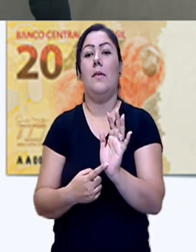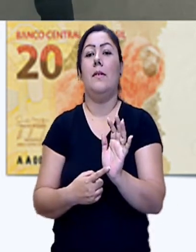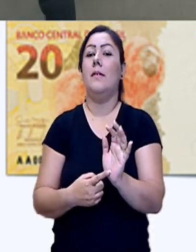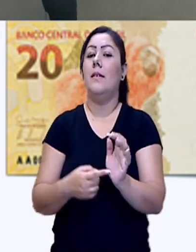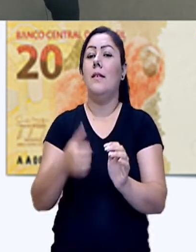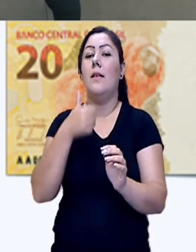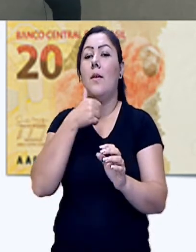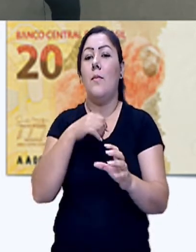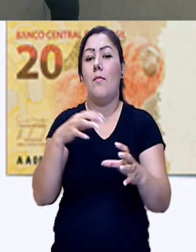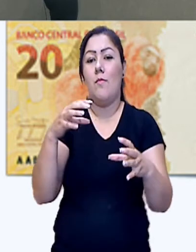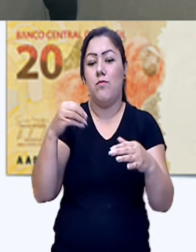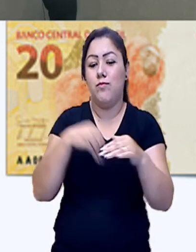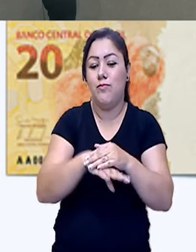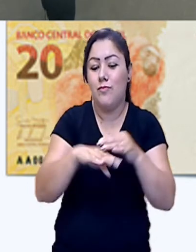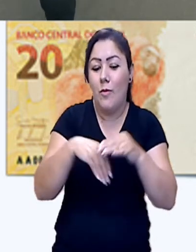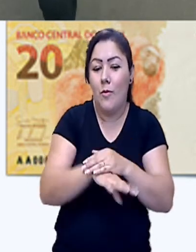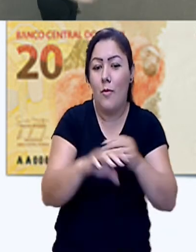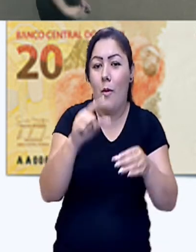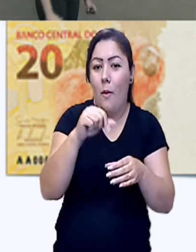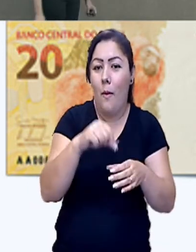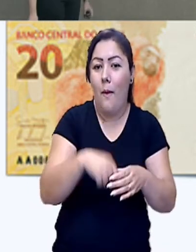a gente está aproveitando aqui para vocês